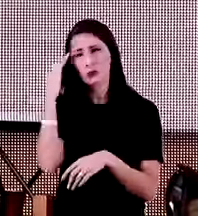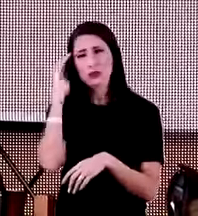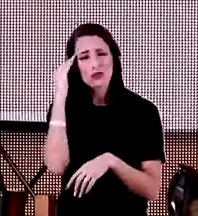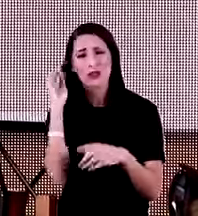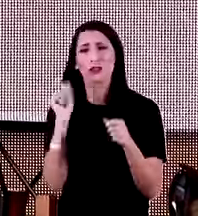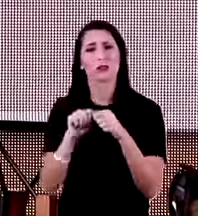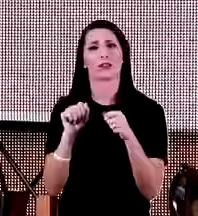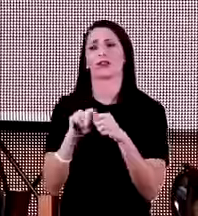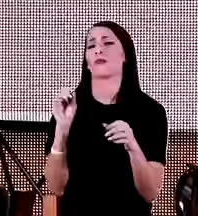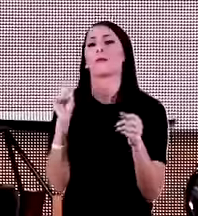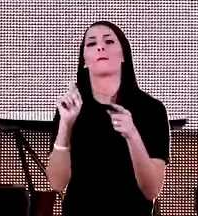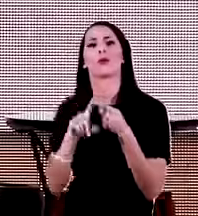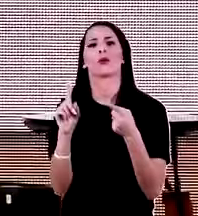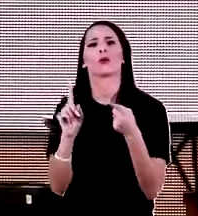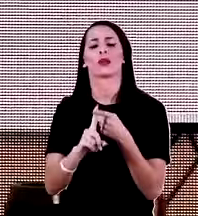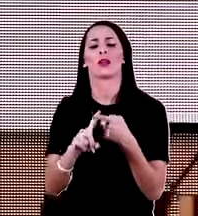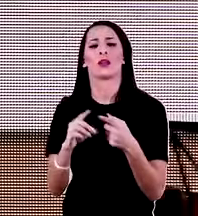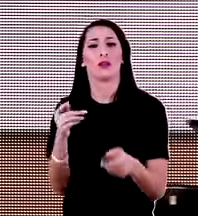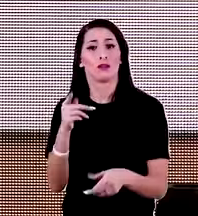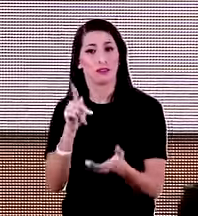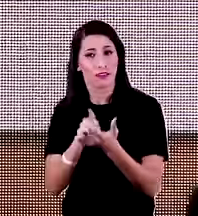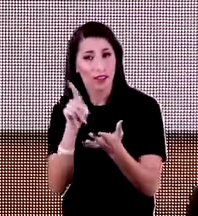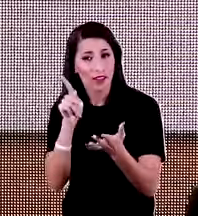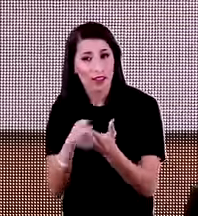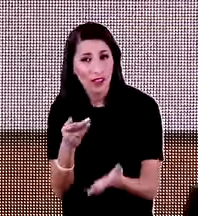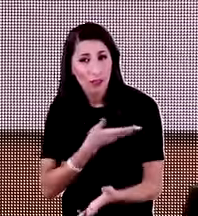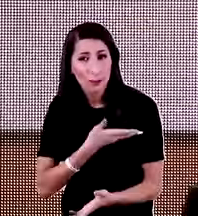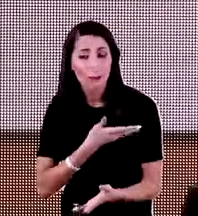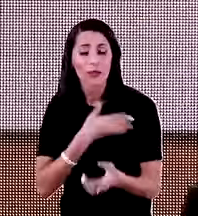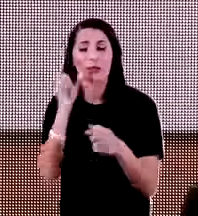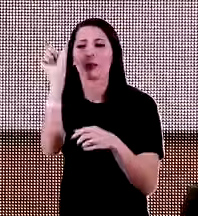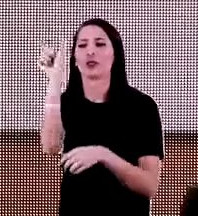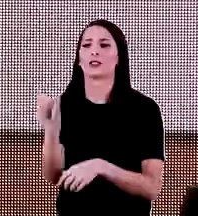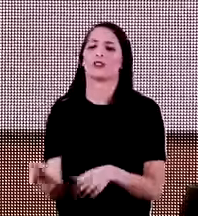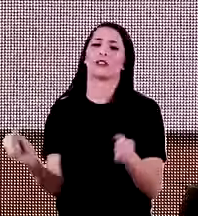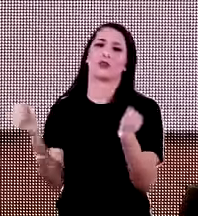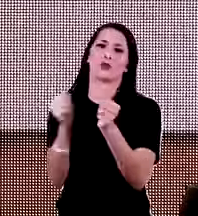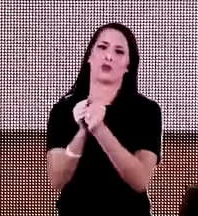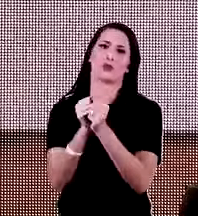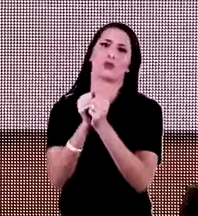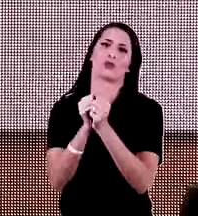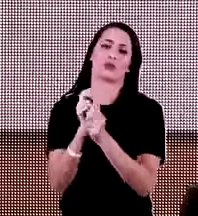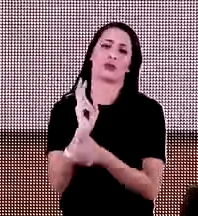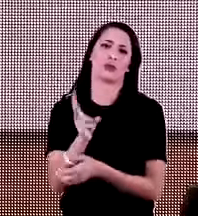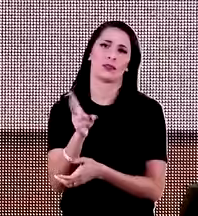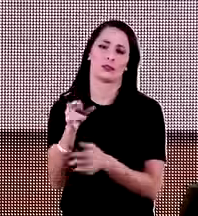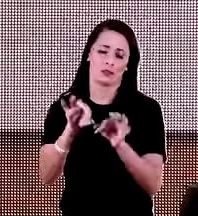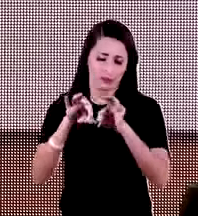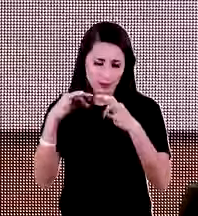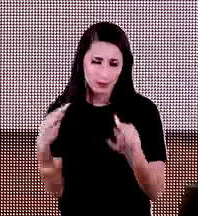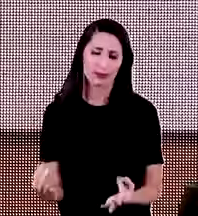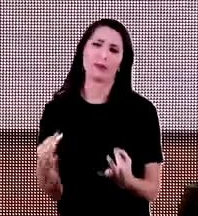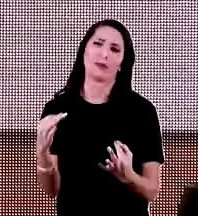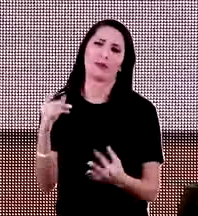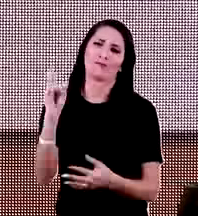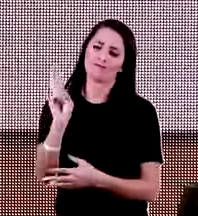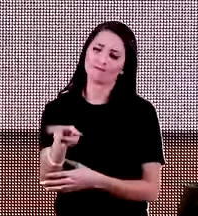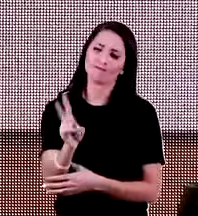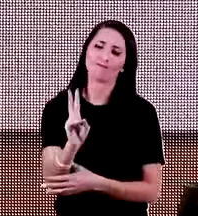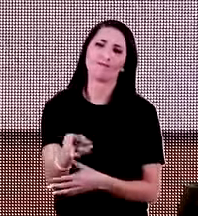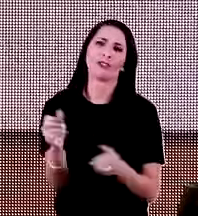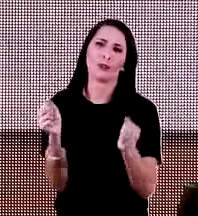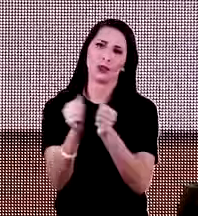verdadeiros amigos estão presentes. Eles simplesmente estão lá. A amizade é